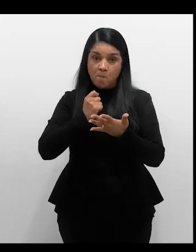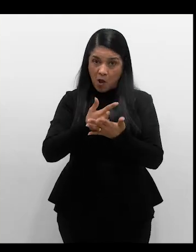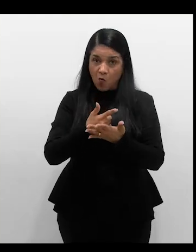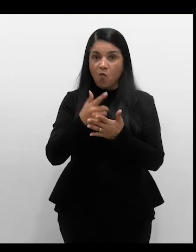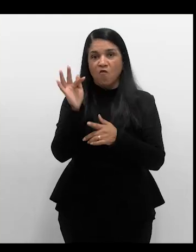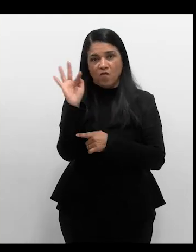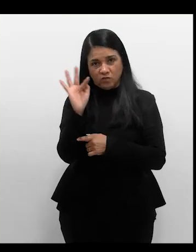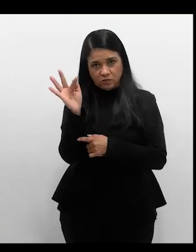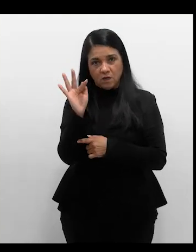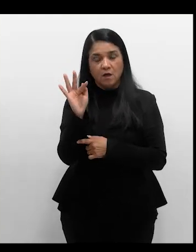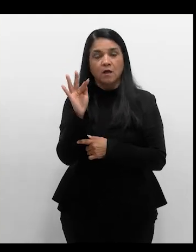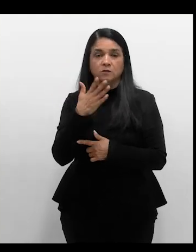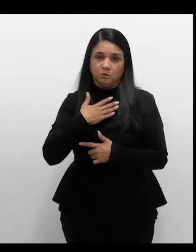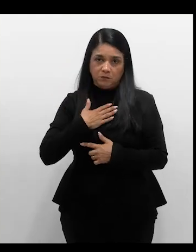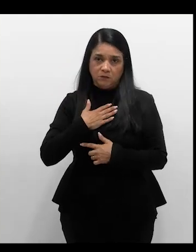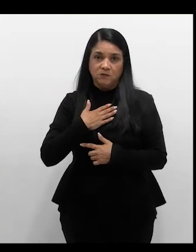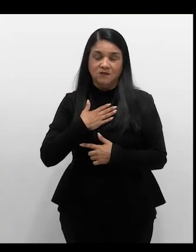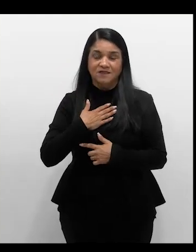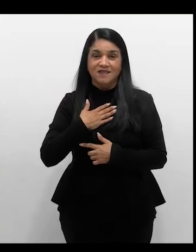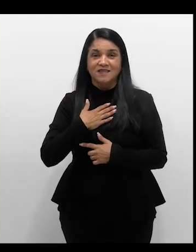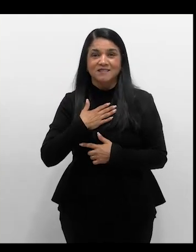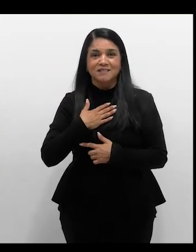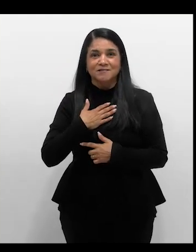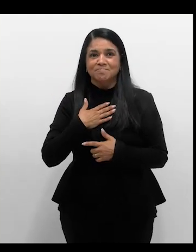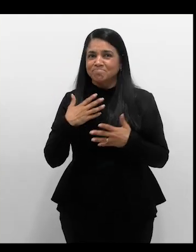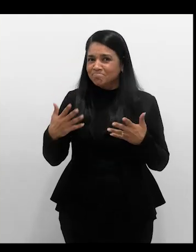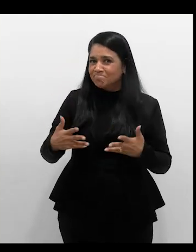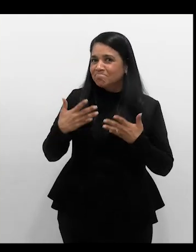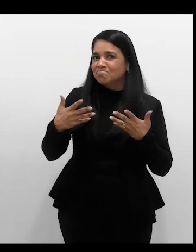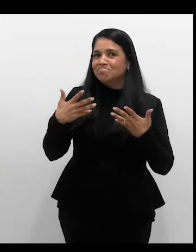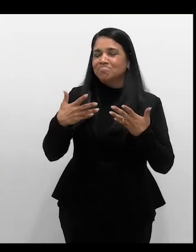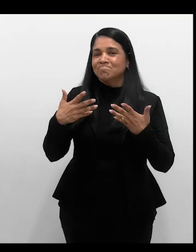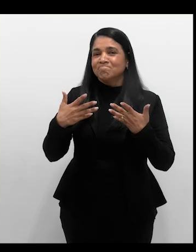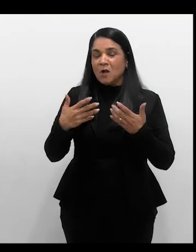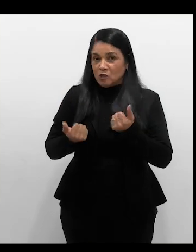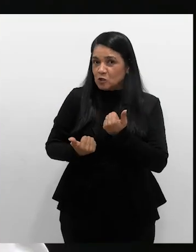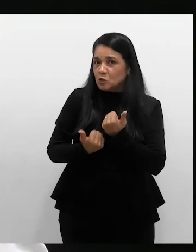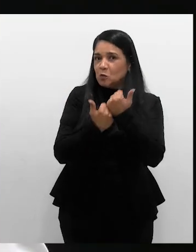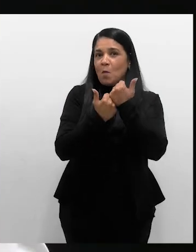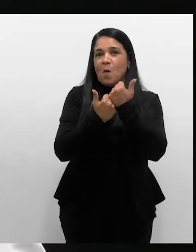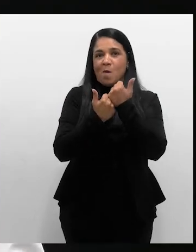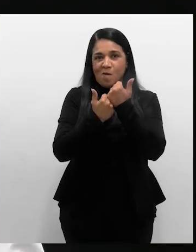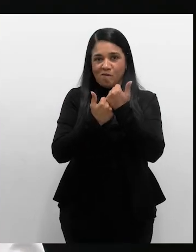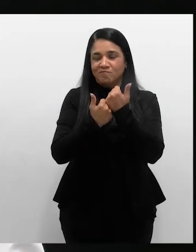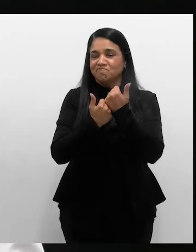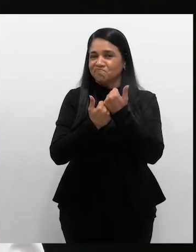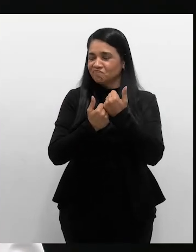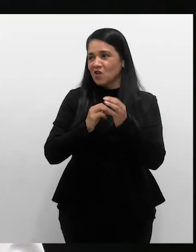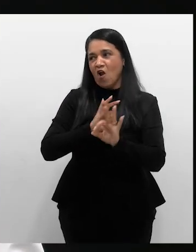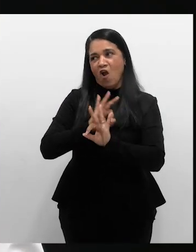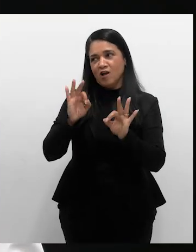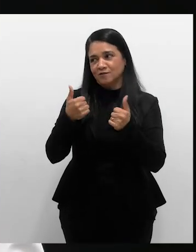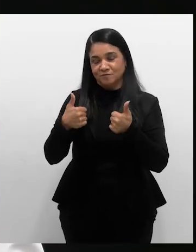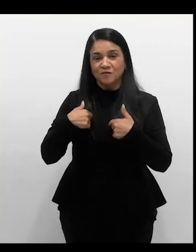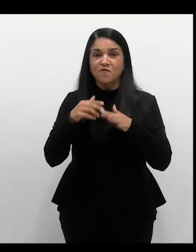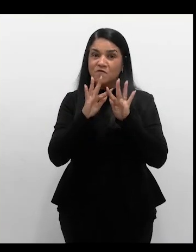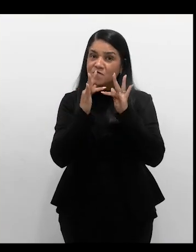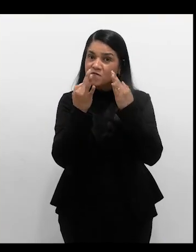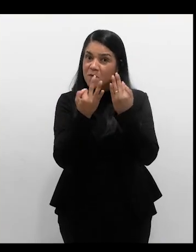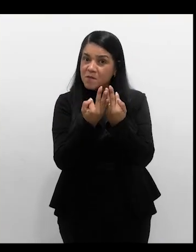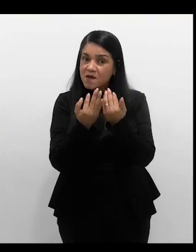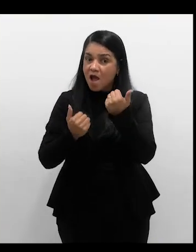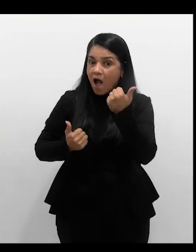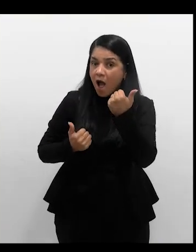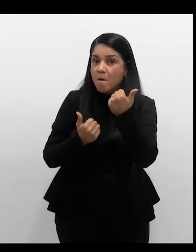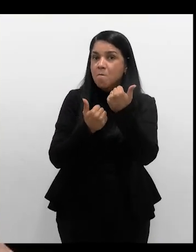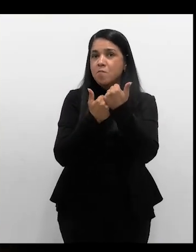minha faculdade, enfim. Isso dá um bom norte, né? Um bom suporte, não é? Nossa. Porque é a família, é isso que a gente